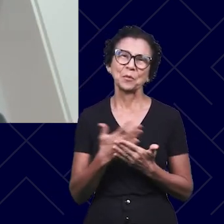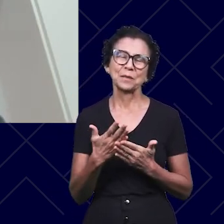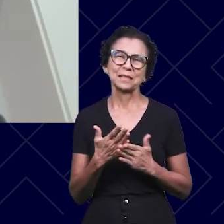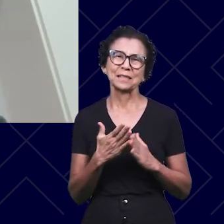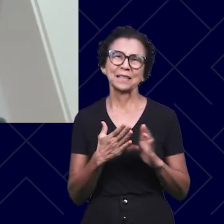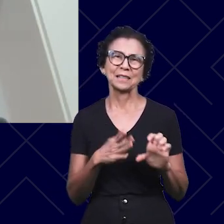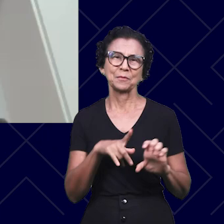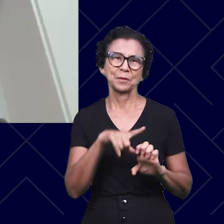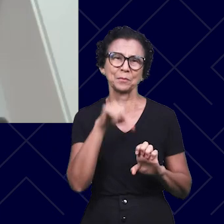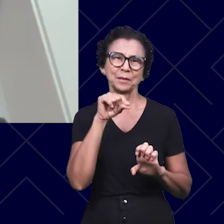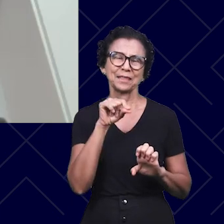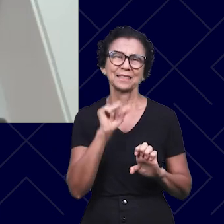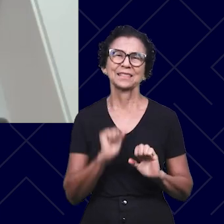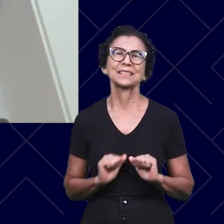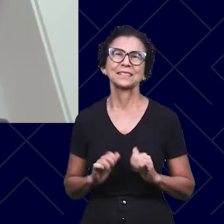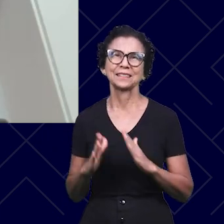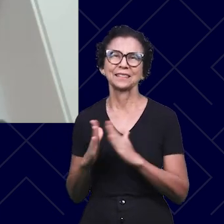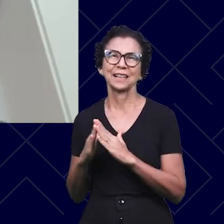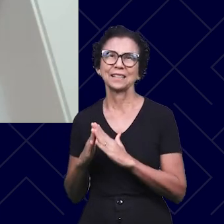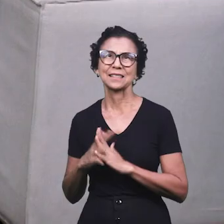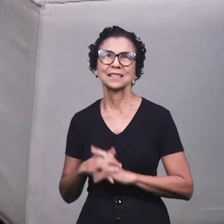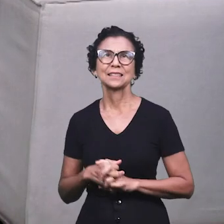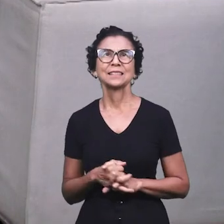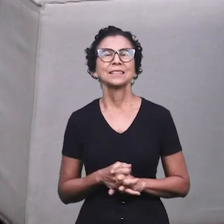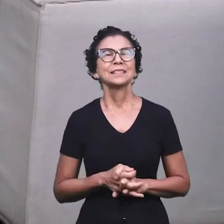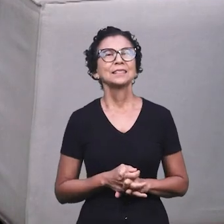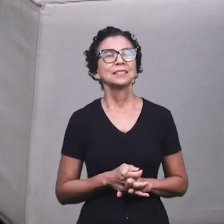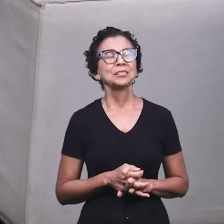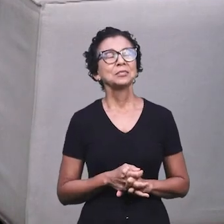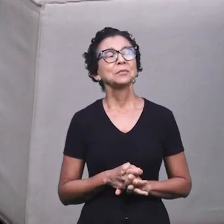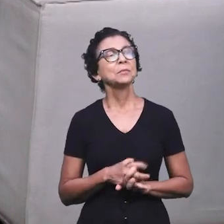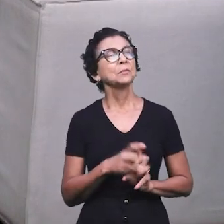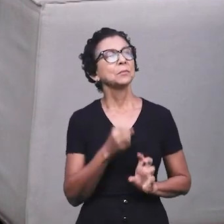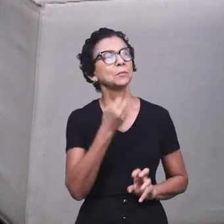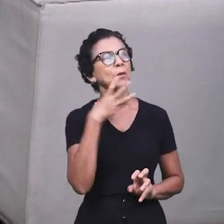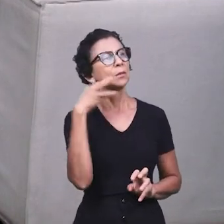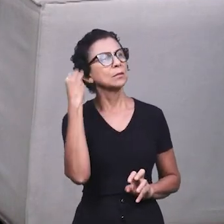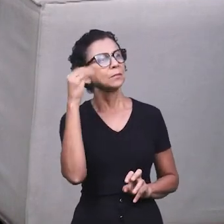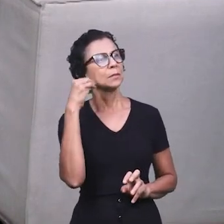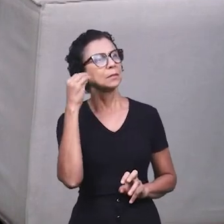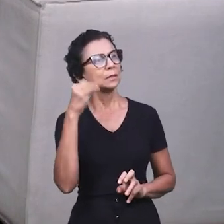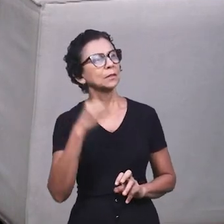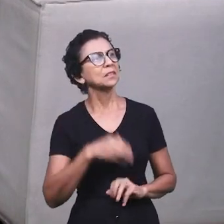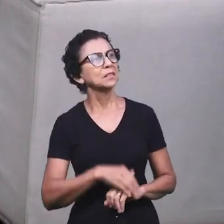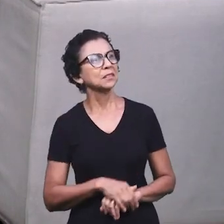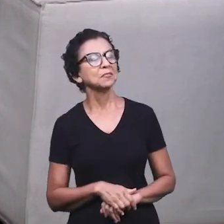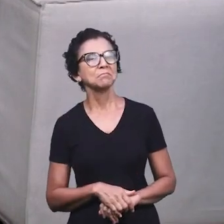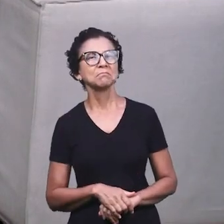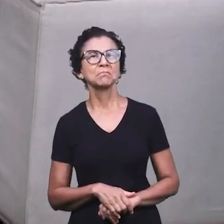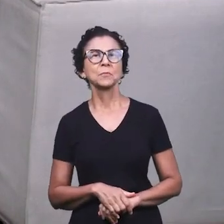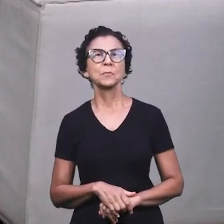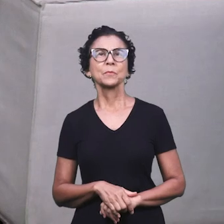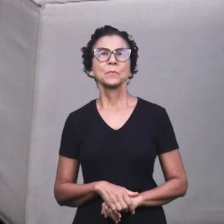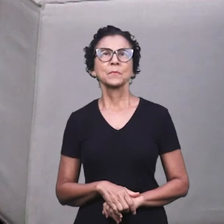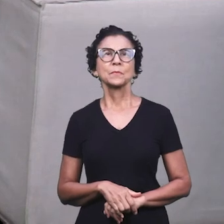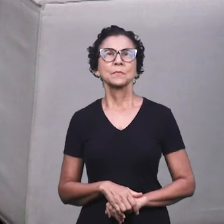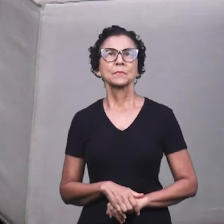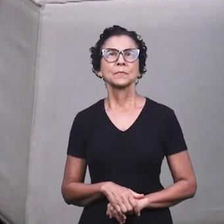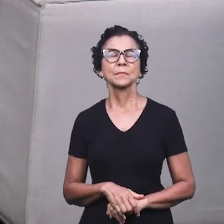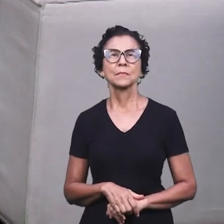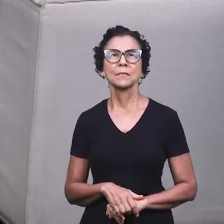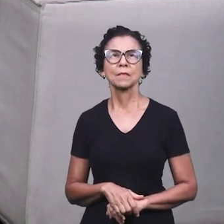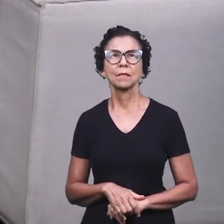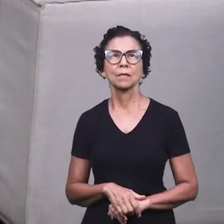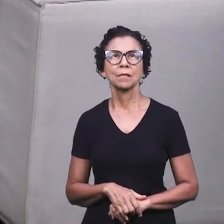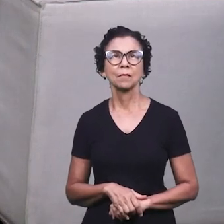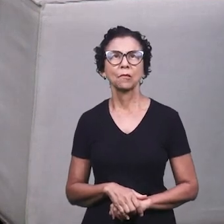minha empresa, né, particular dentro de casa, na realidade. Excelente a experiência, né, de ter iniciado esse negócio em casa. Mas